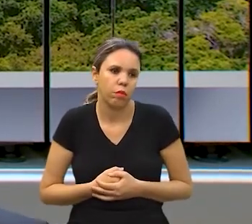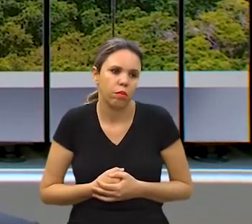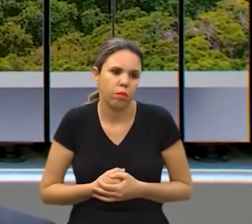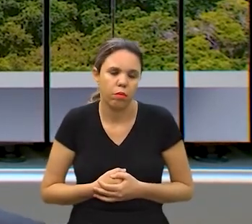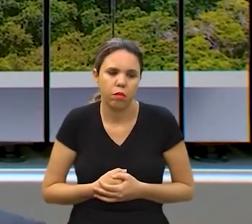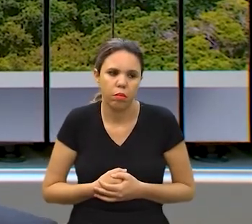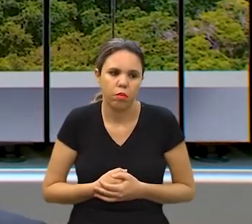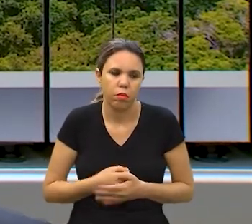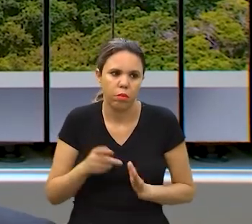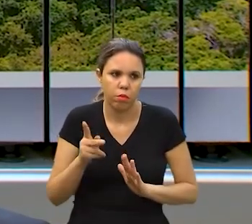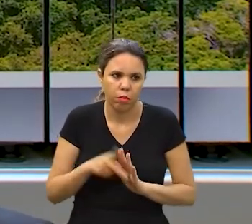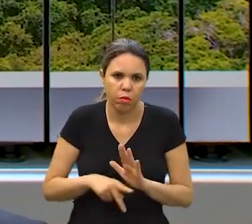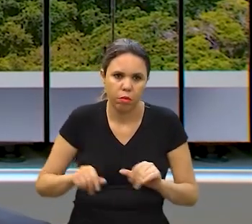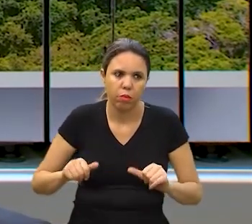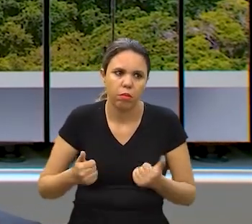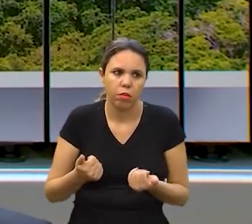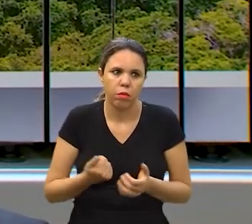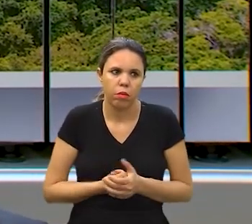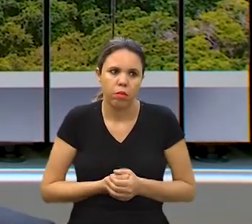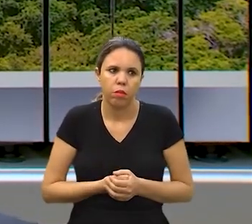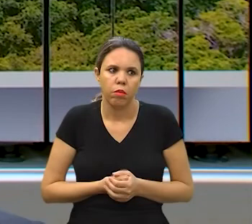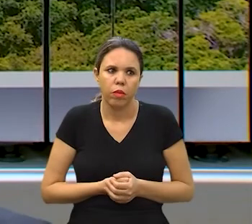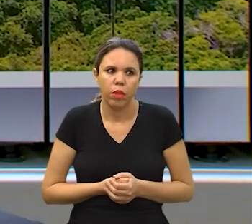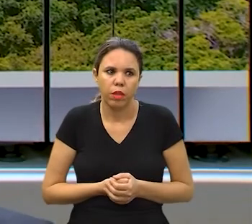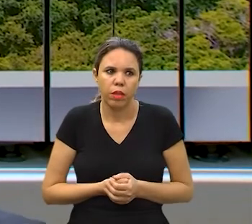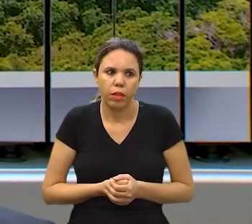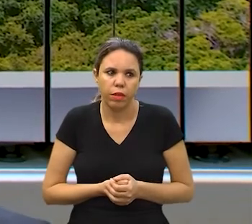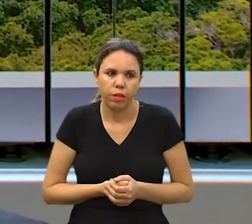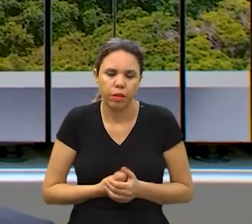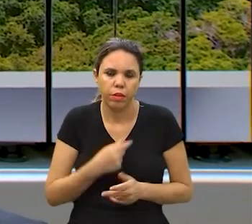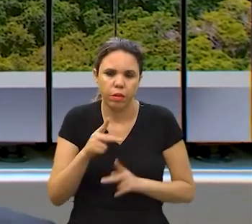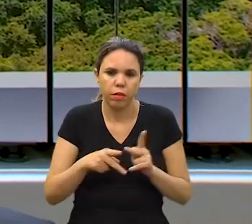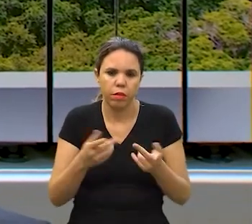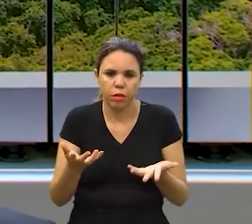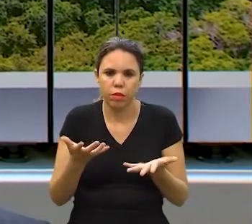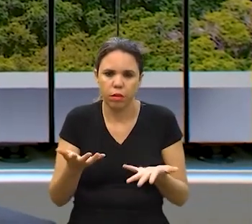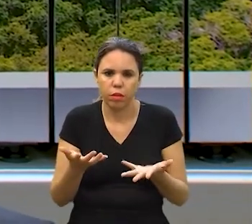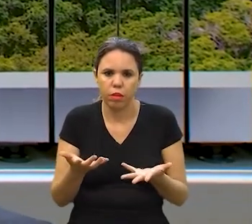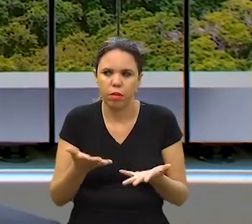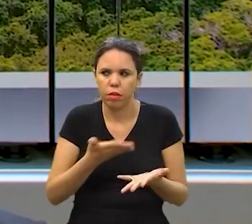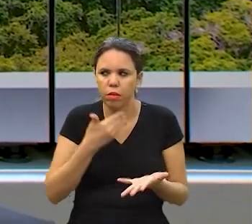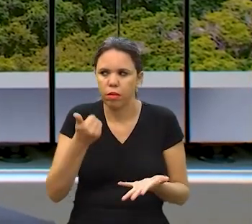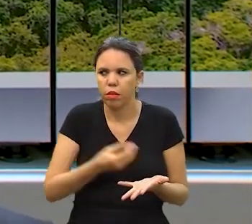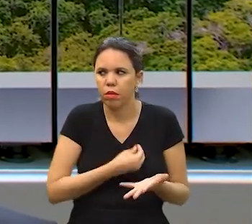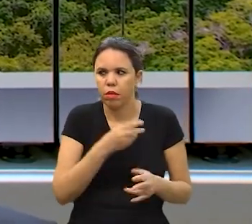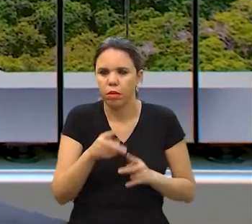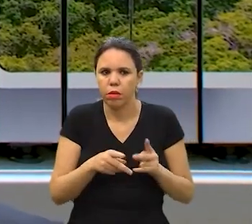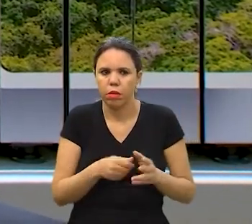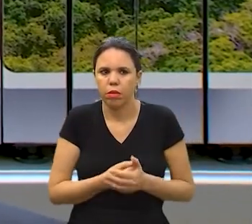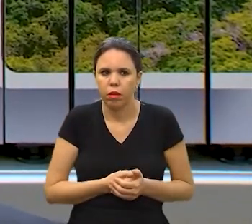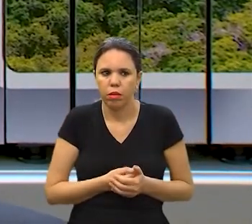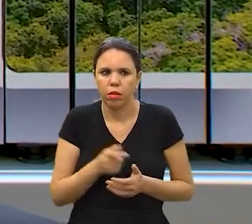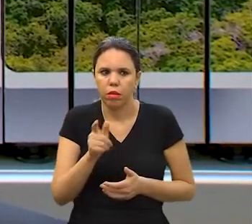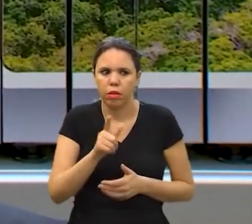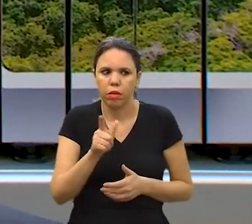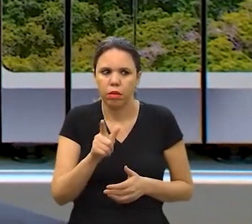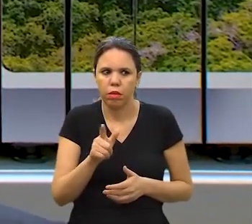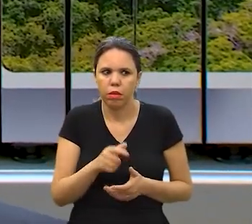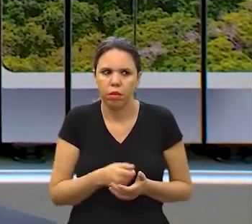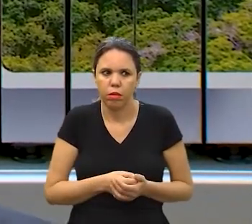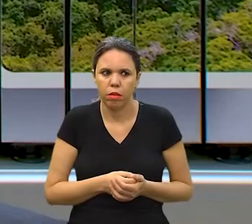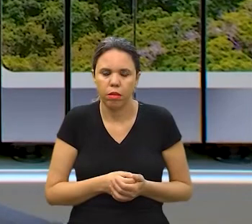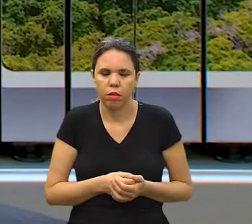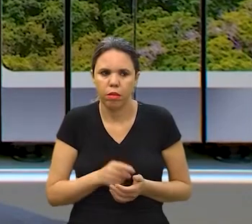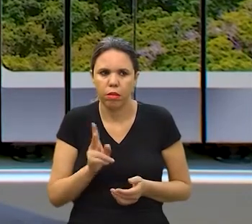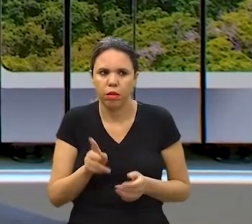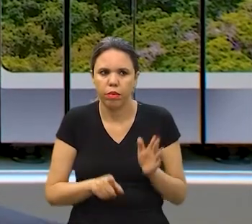coisa, existem muitos projetos positivos, existem muitas pessoas que querem realmente melhorar a vida das pessoas. Obviamente que a gente tem